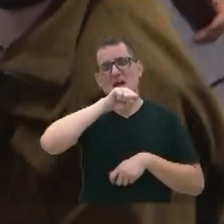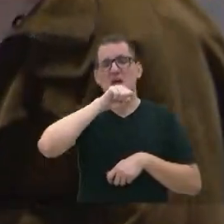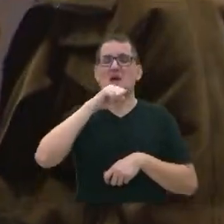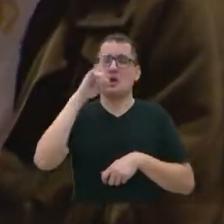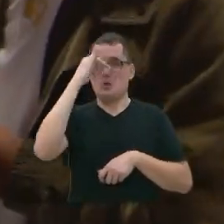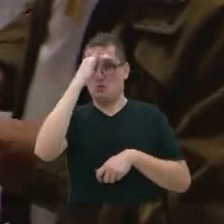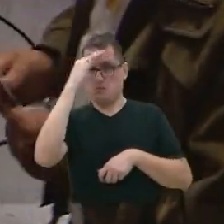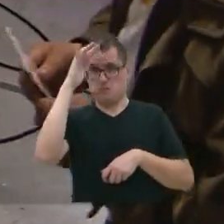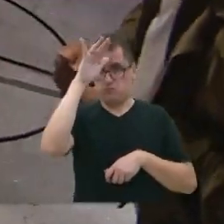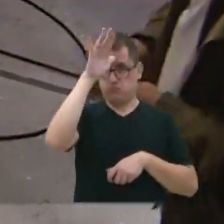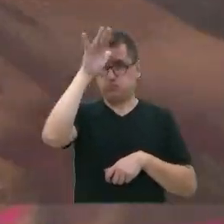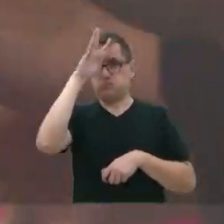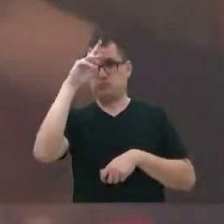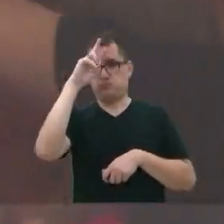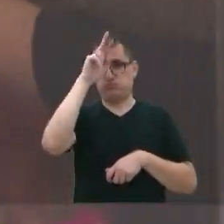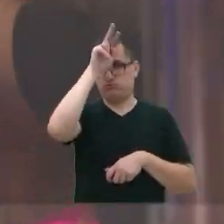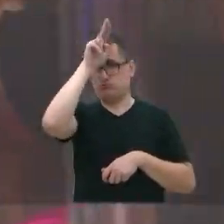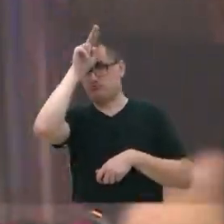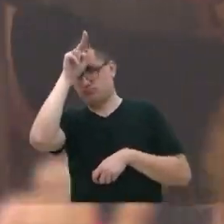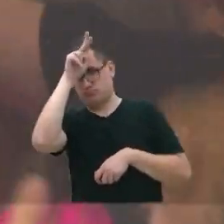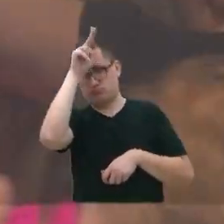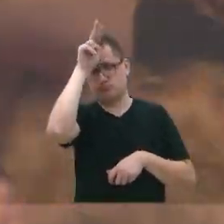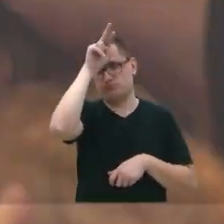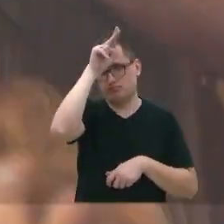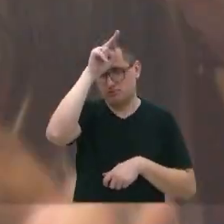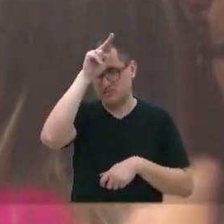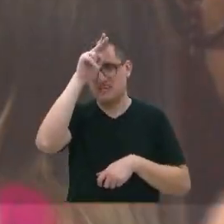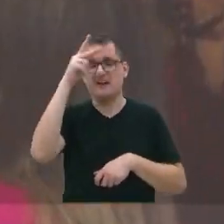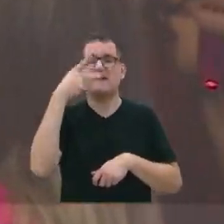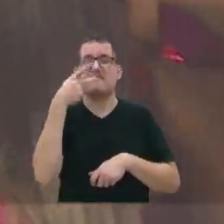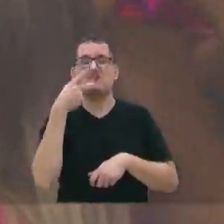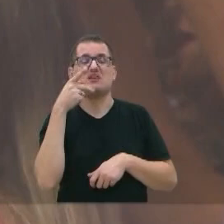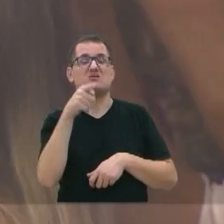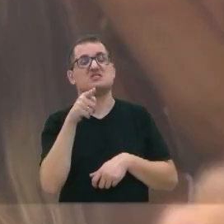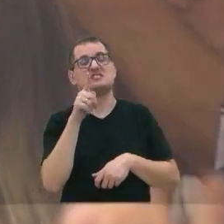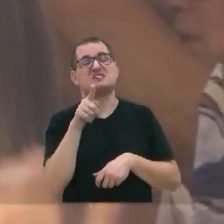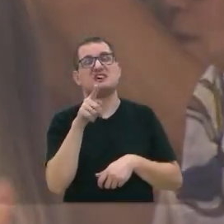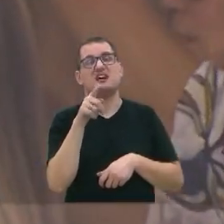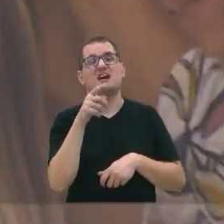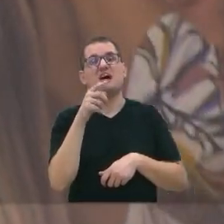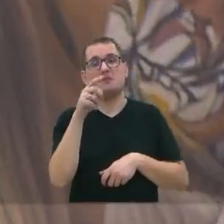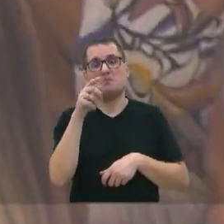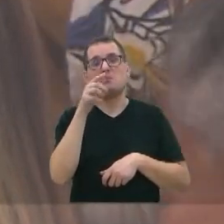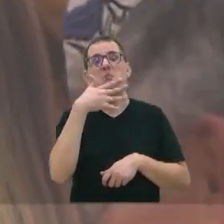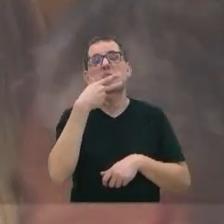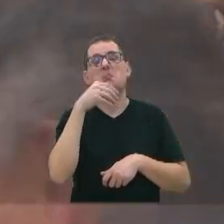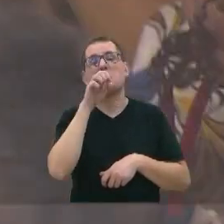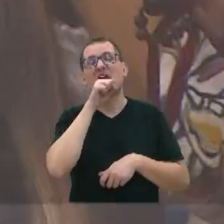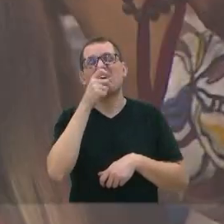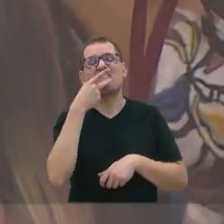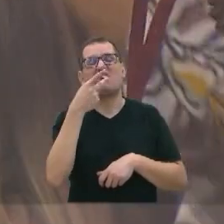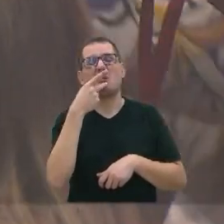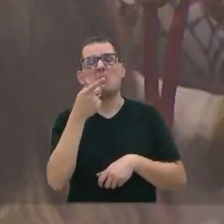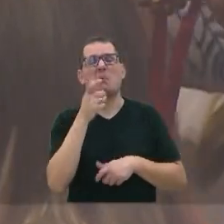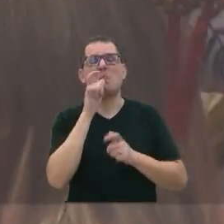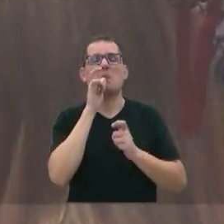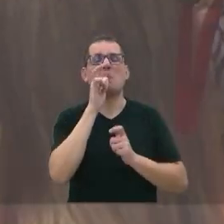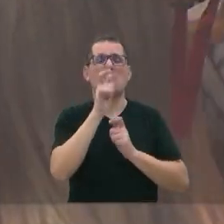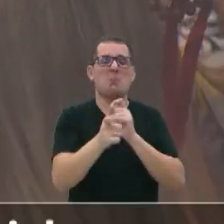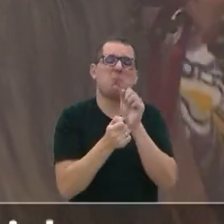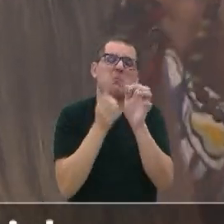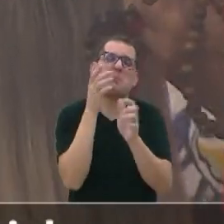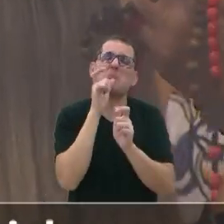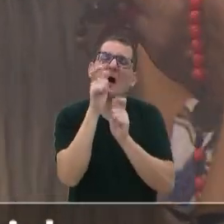e muitas vezes você ouviu, mas é um peso esse menino, é um peso essa menina, vá renunciando, entregando